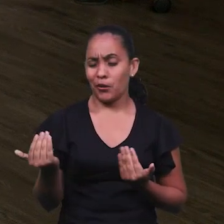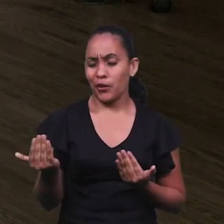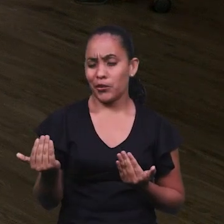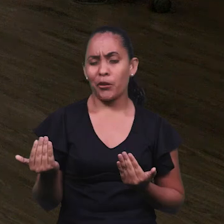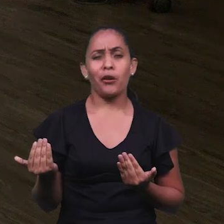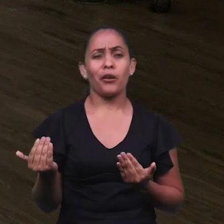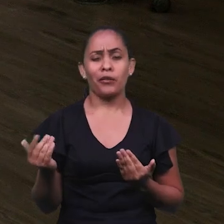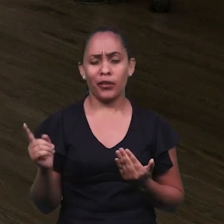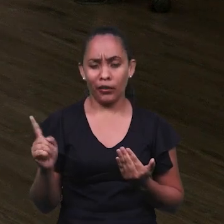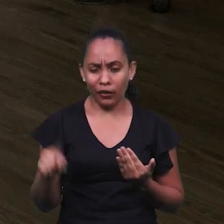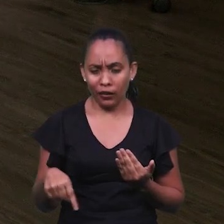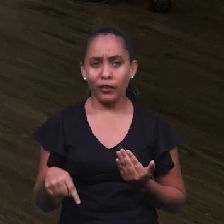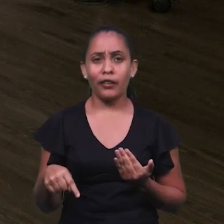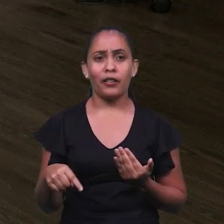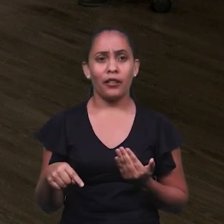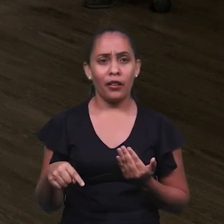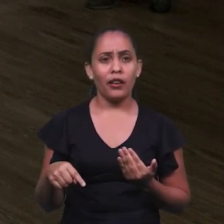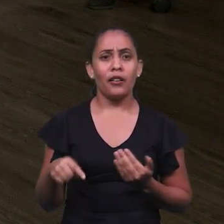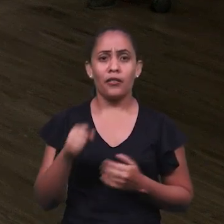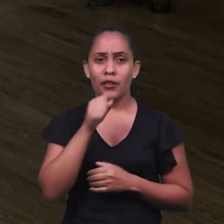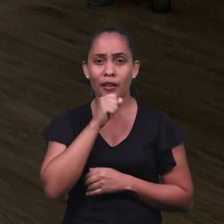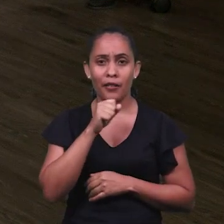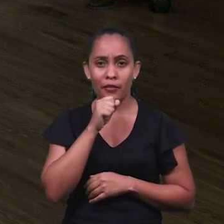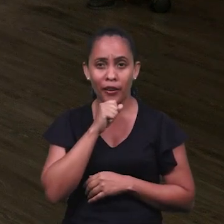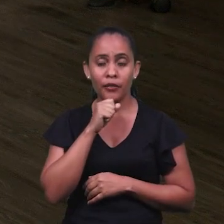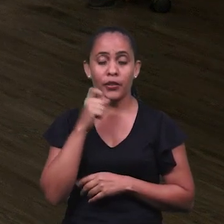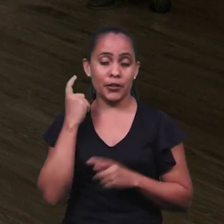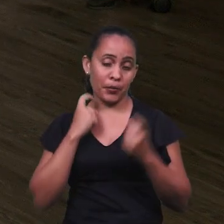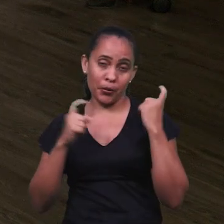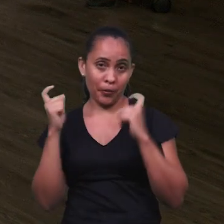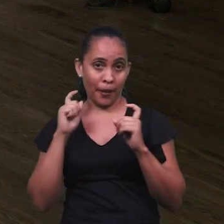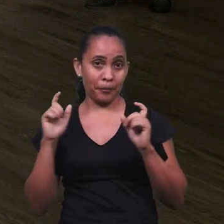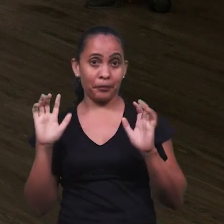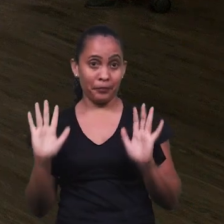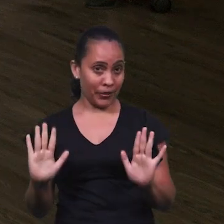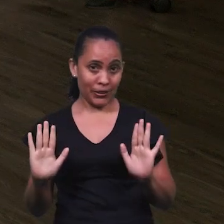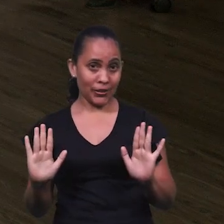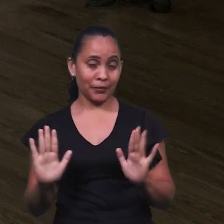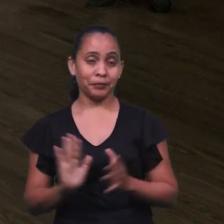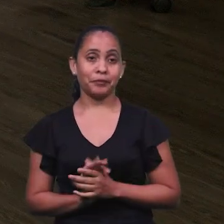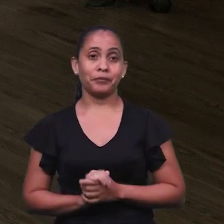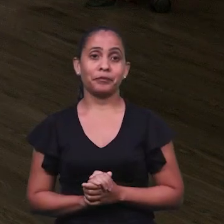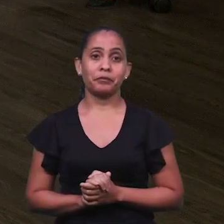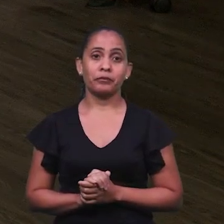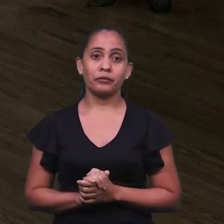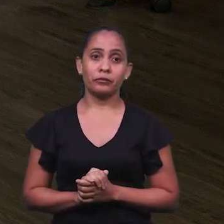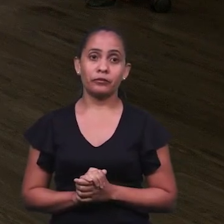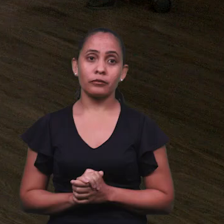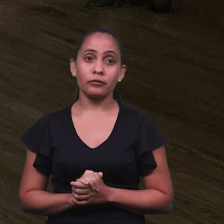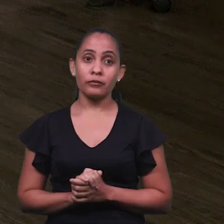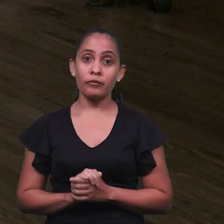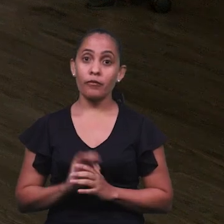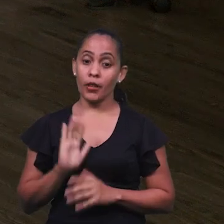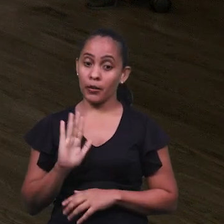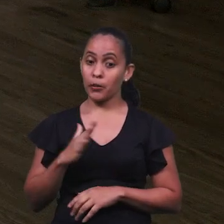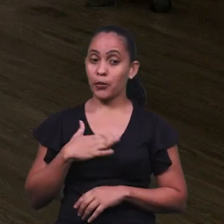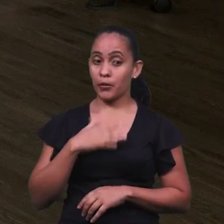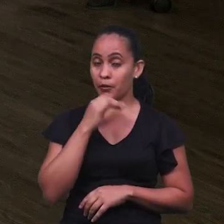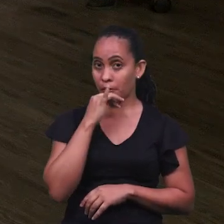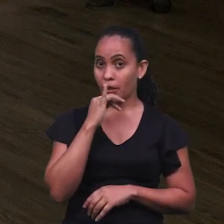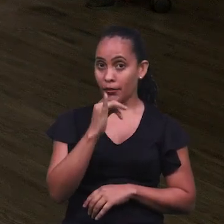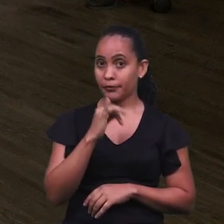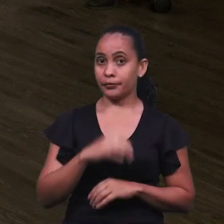é jovem, é isso mesmo. Quando a gente vai ficando mais velho, começa a se preocupar com isso. Mas uma coisa eu